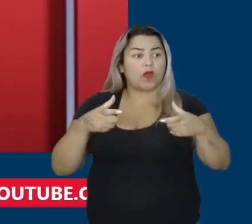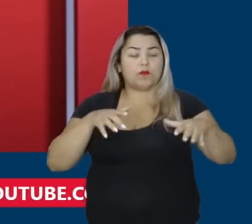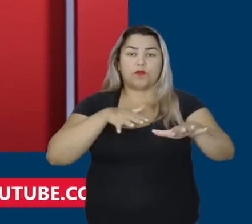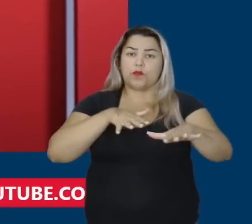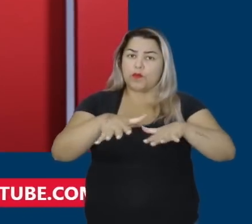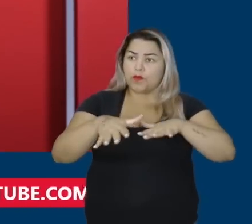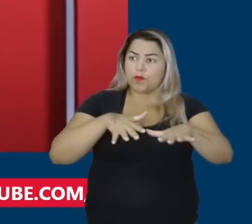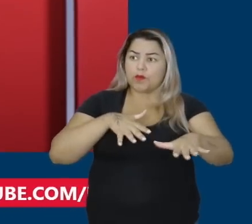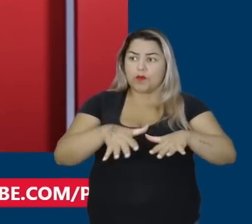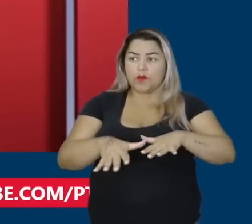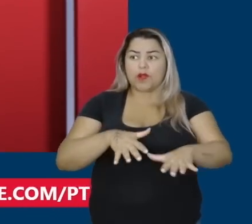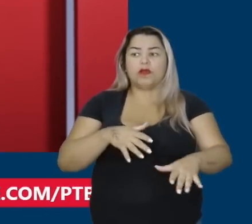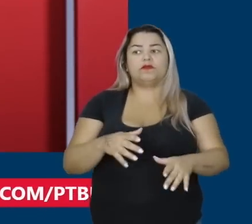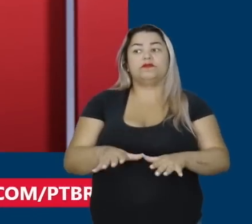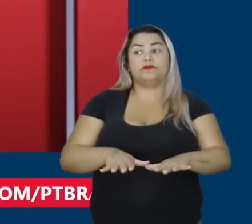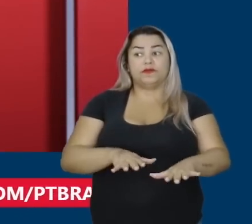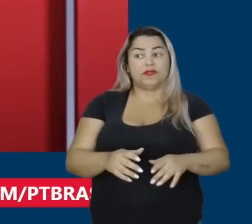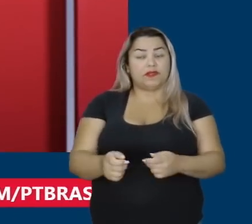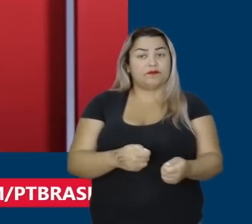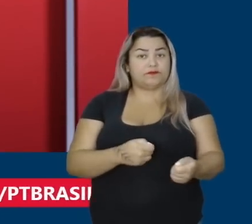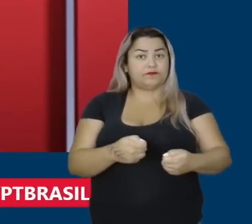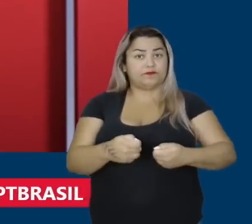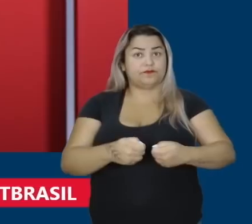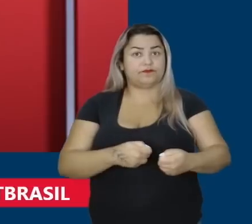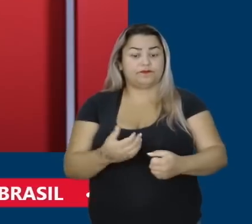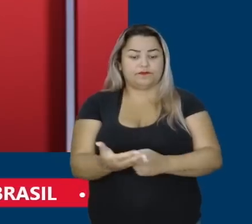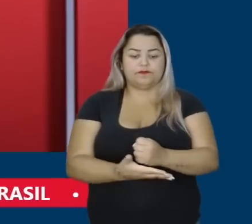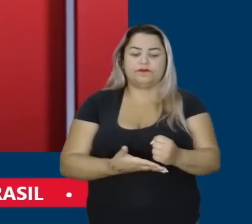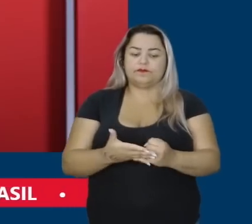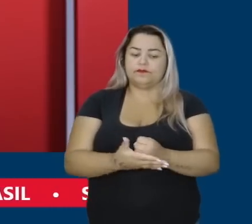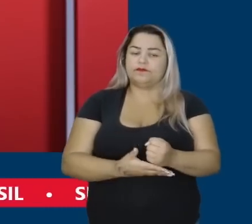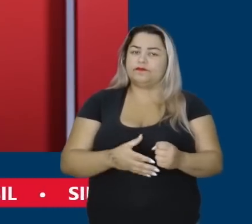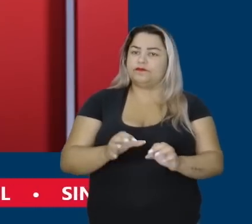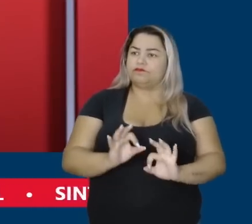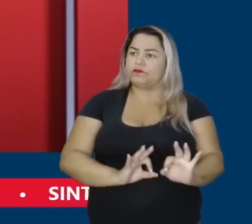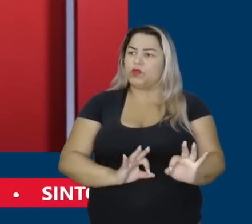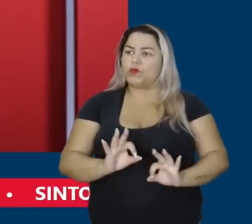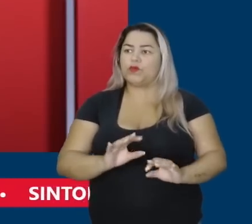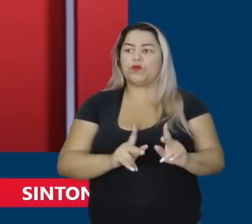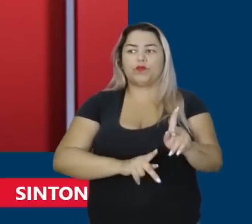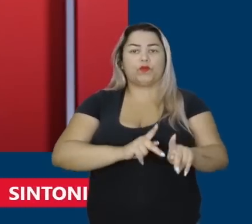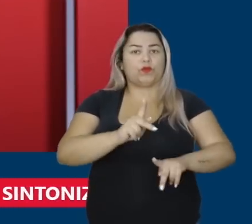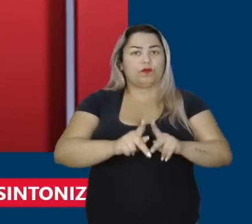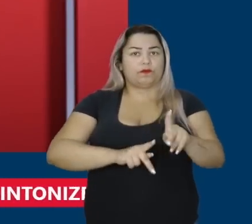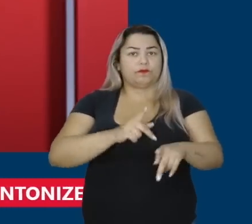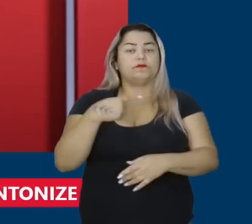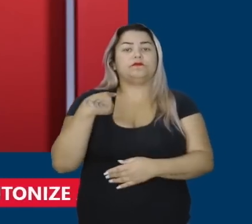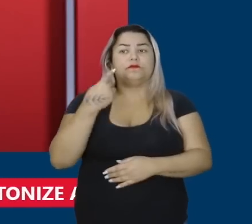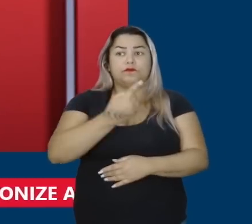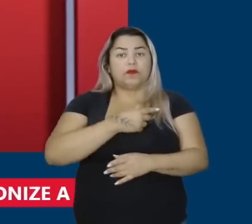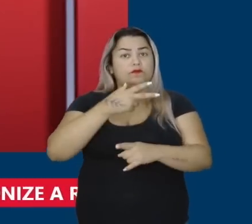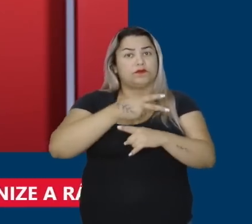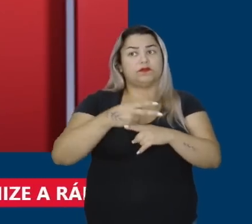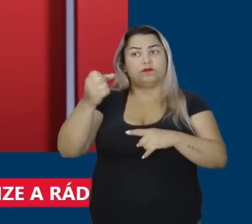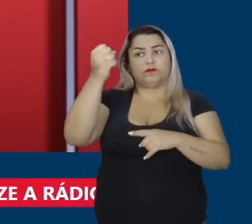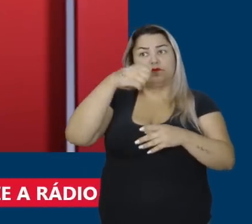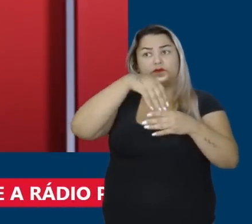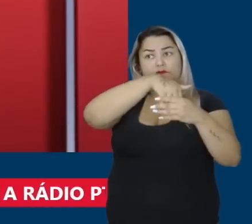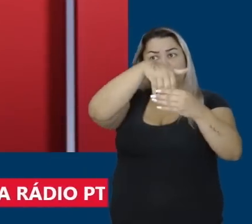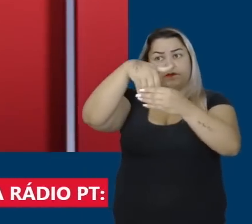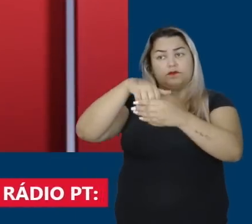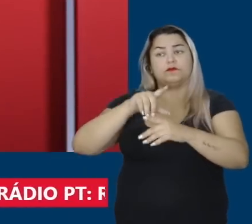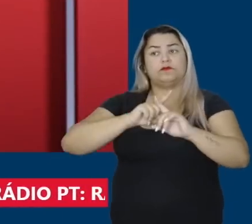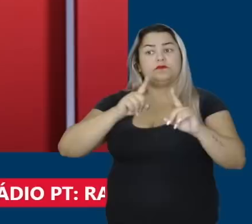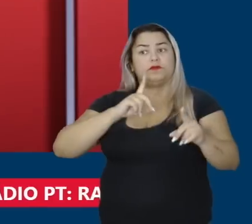de massas, articulado com as bases do partido e as organizações populares. Nós vencemos Bolsonaro nas urnas, mas temos